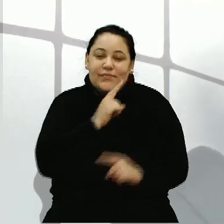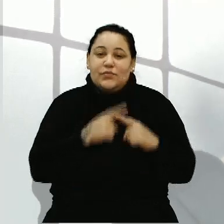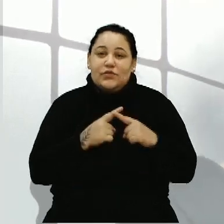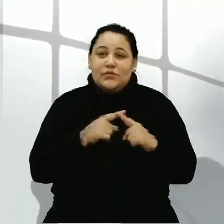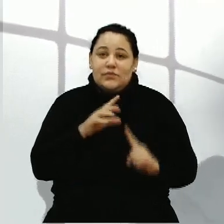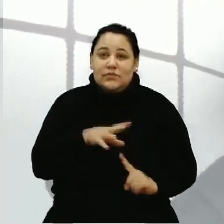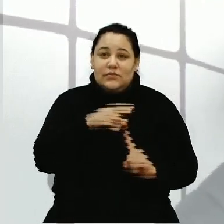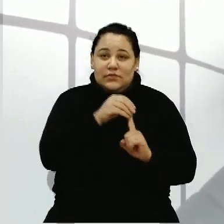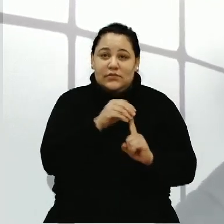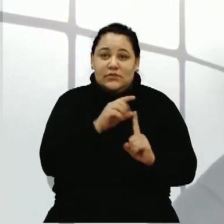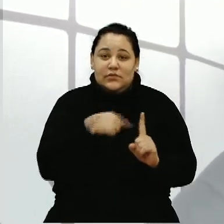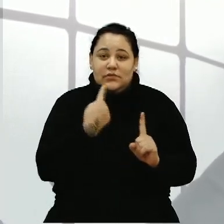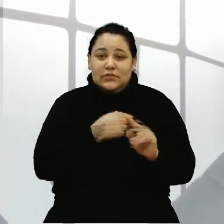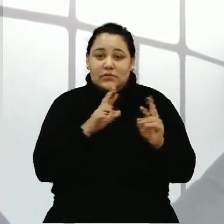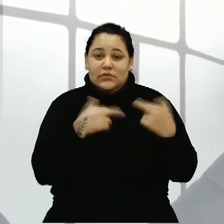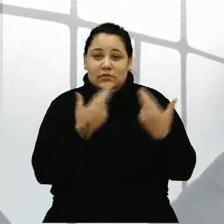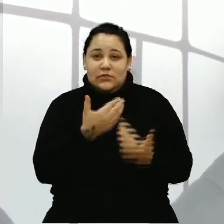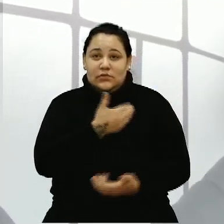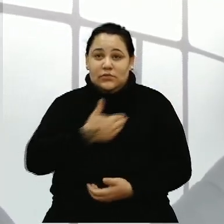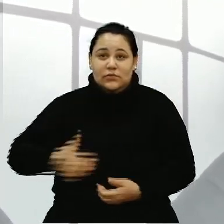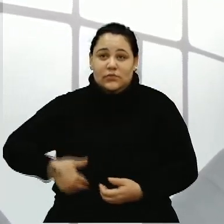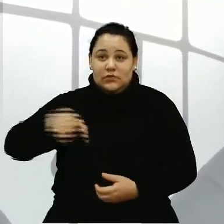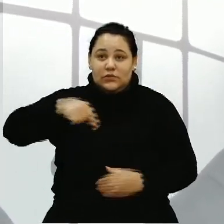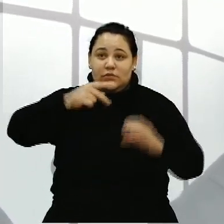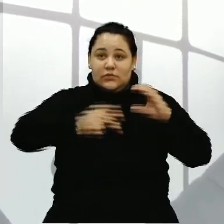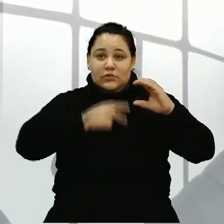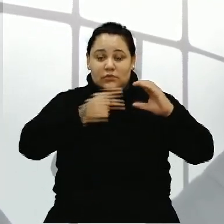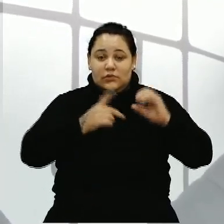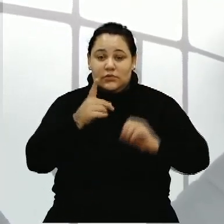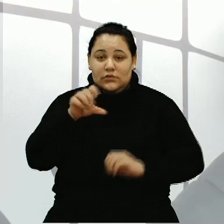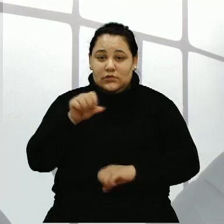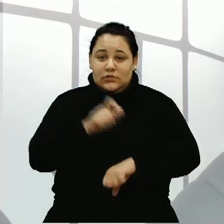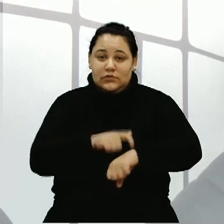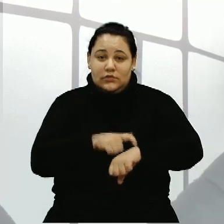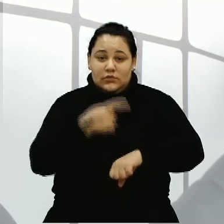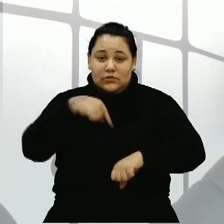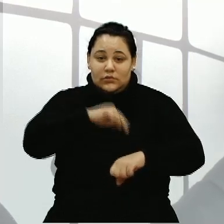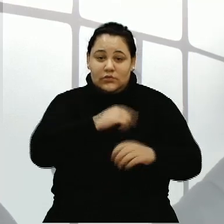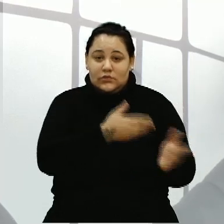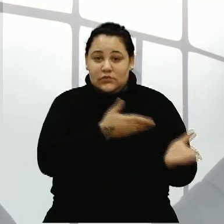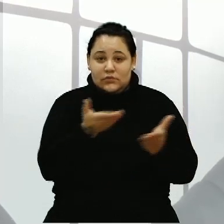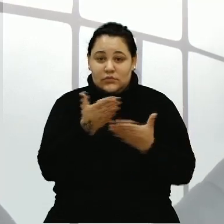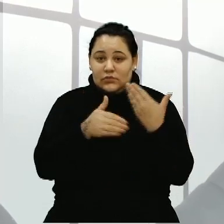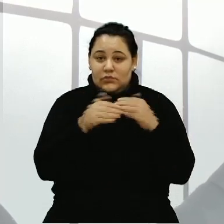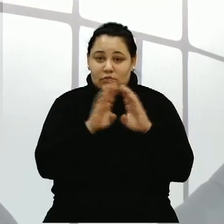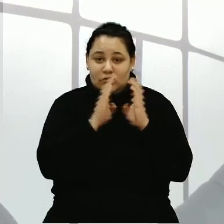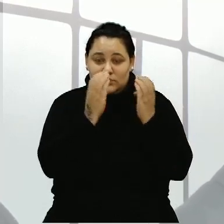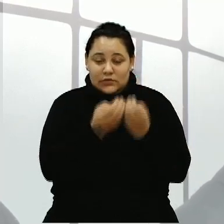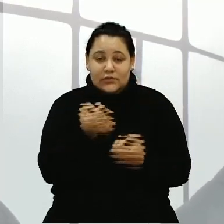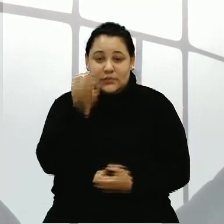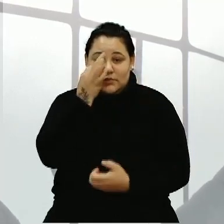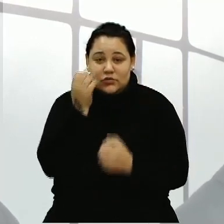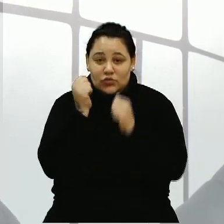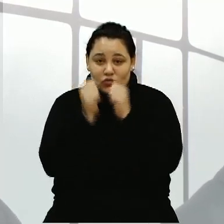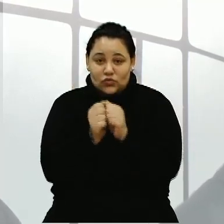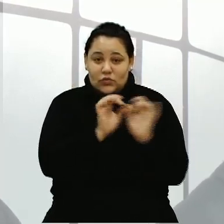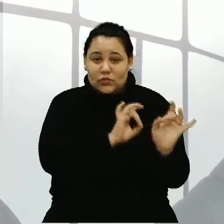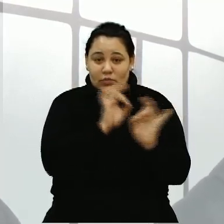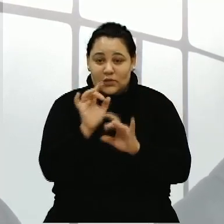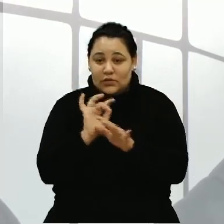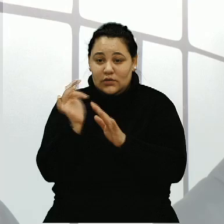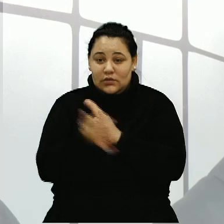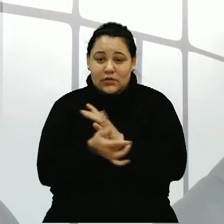na nossa audiência pública, aqui na Câmara de Vereadores, às 19 horas, onde nós convidamos toda a comunidade para estar presente, acompanhar nas redes